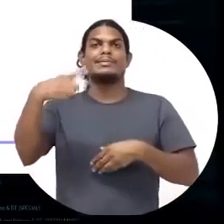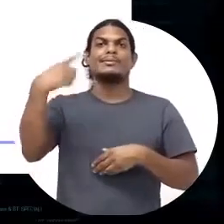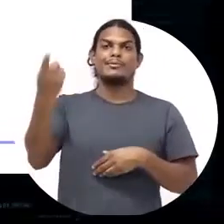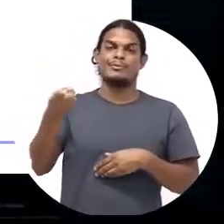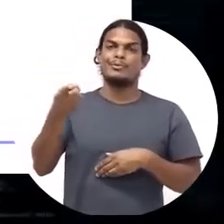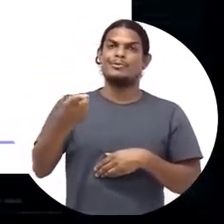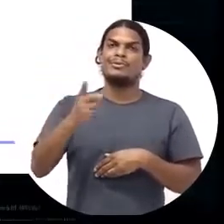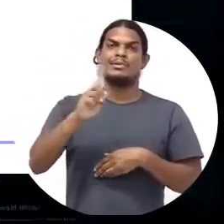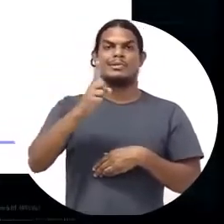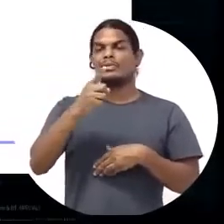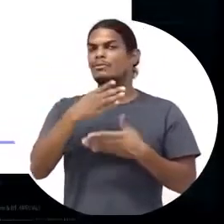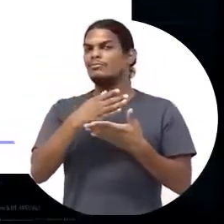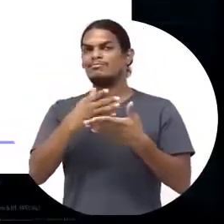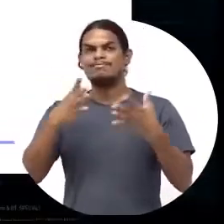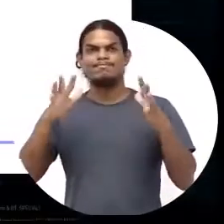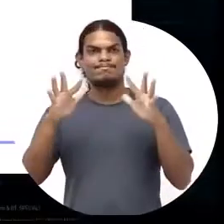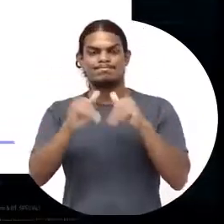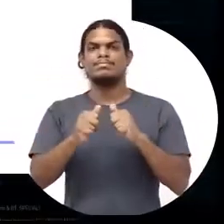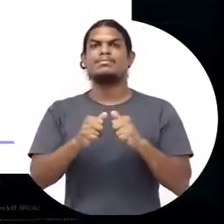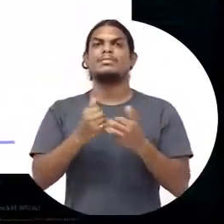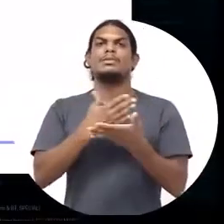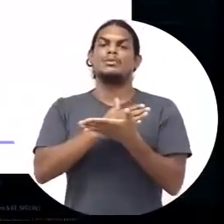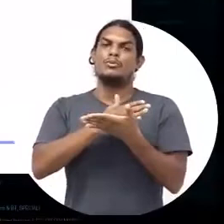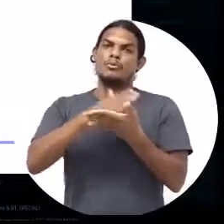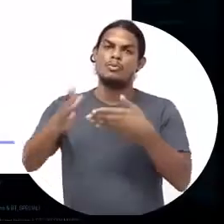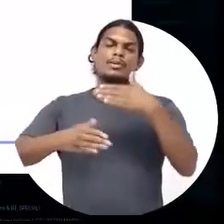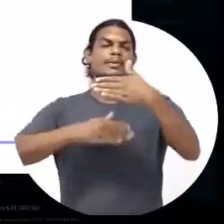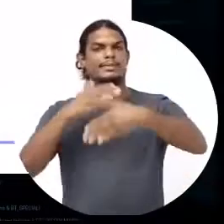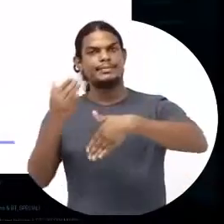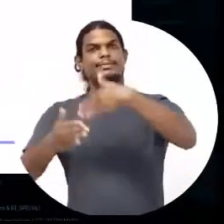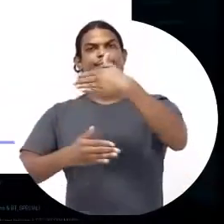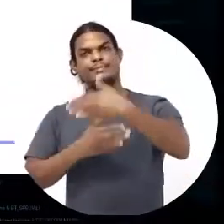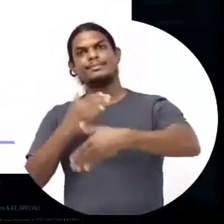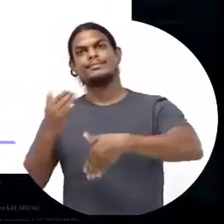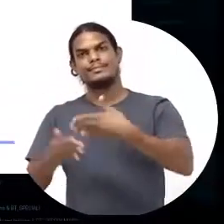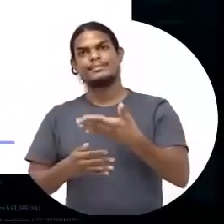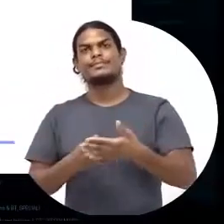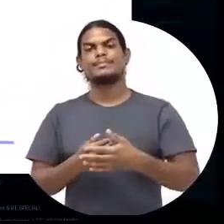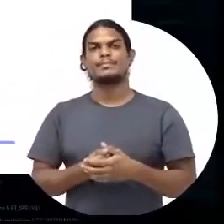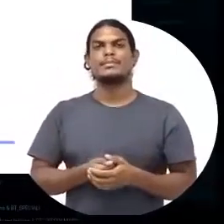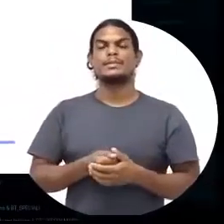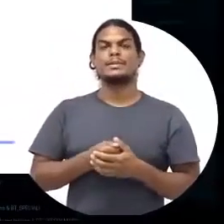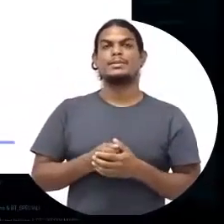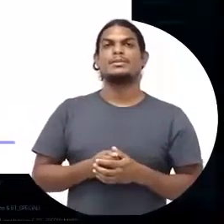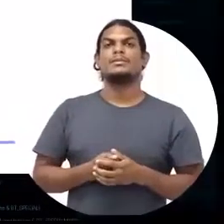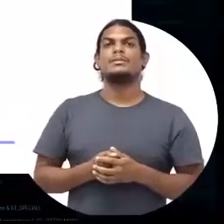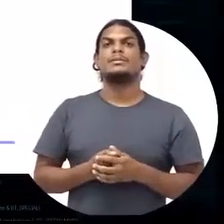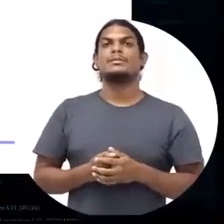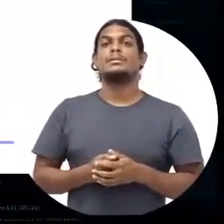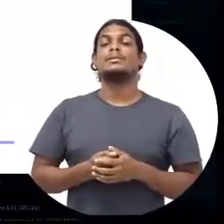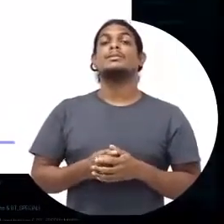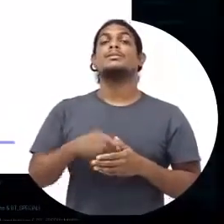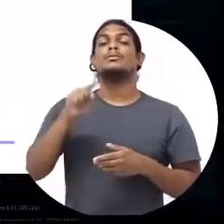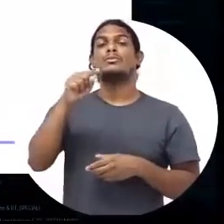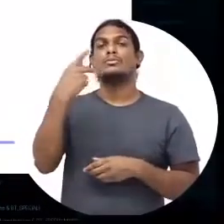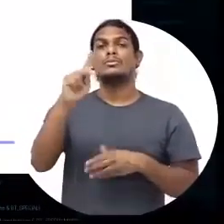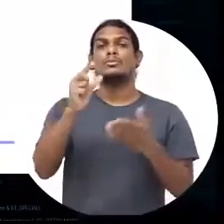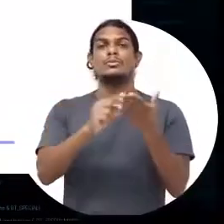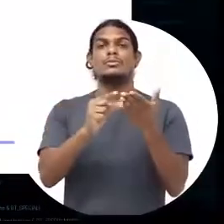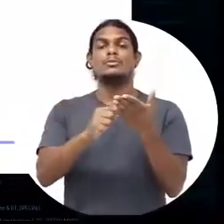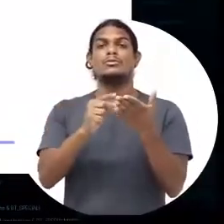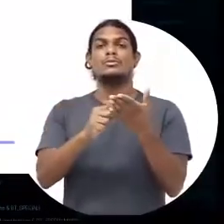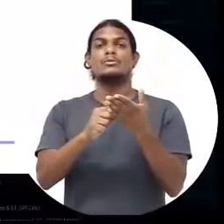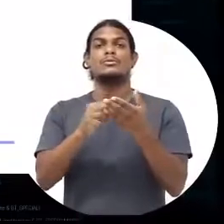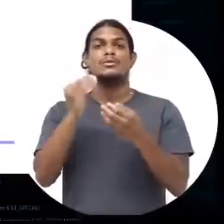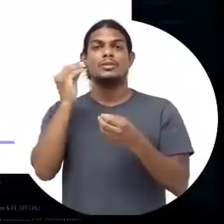não termina e finaliza uma outra tag. Então, nesse caso, o navegador ele vai tentar corrigir